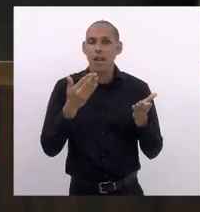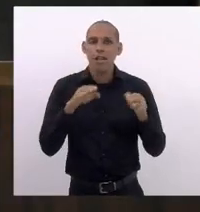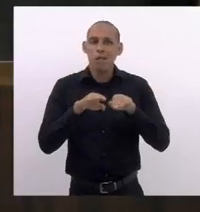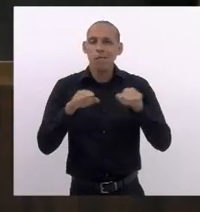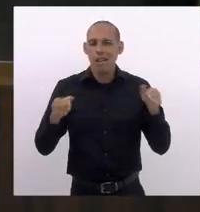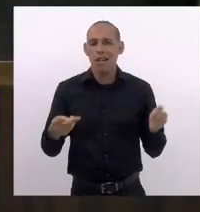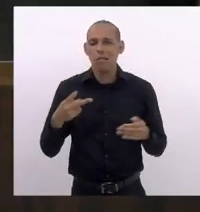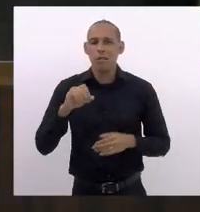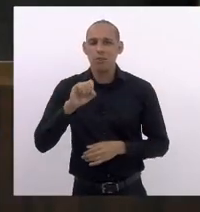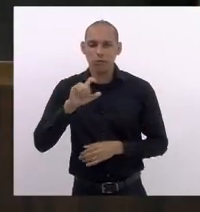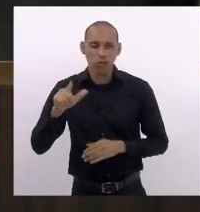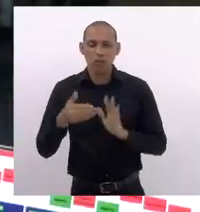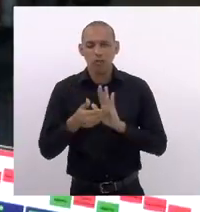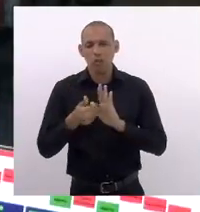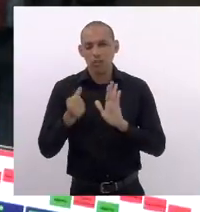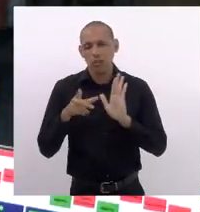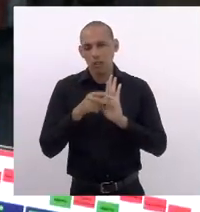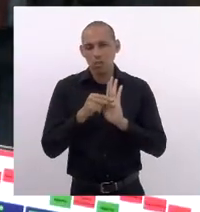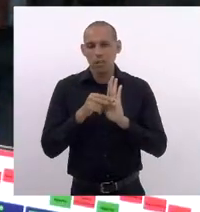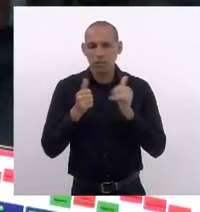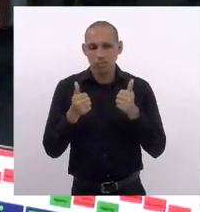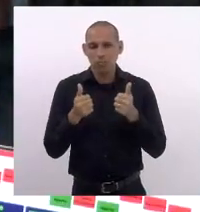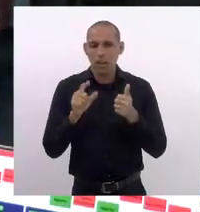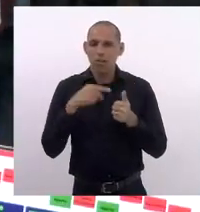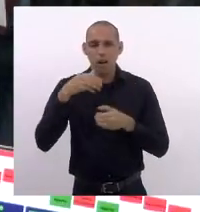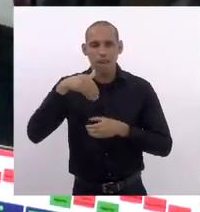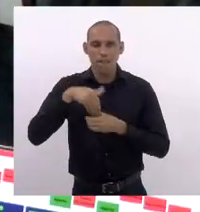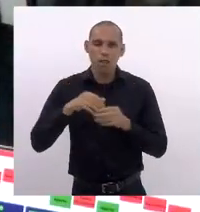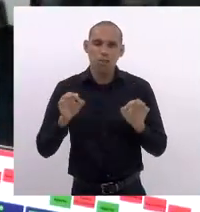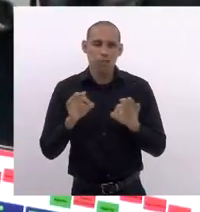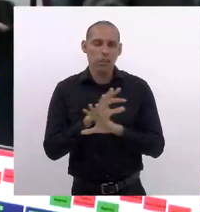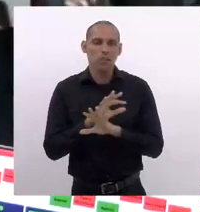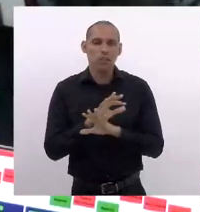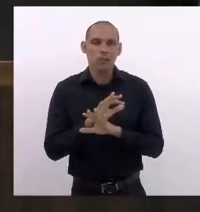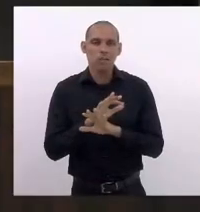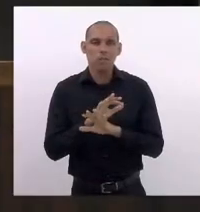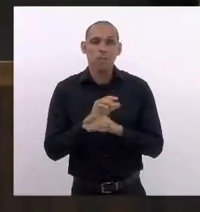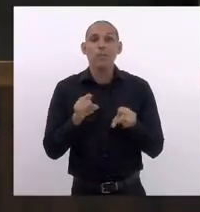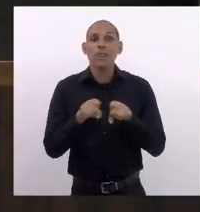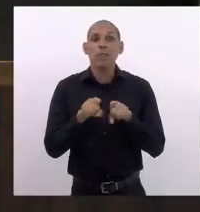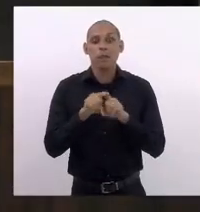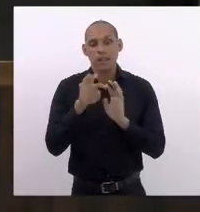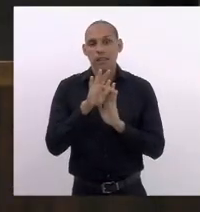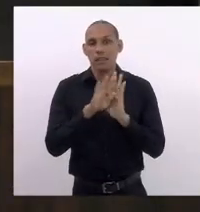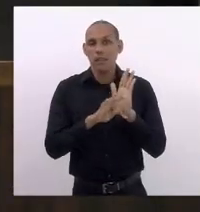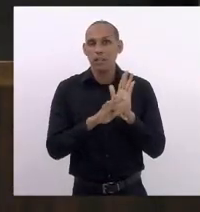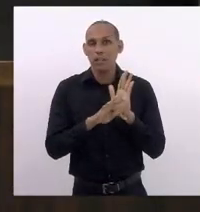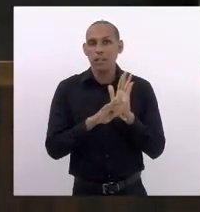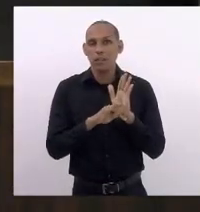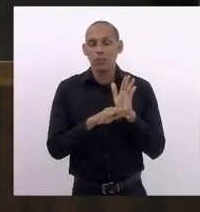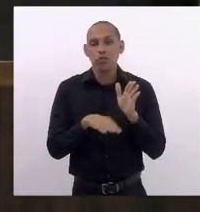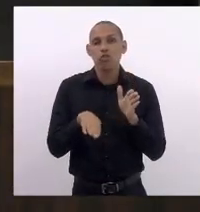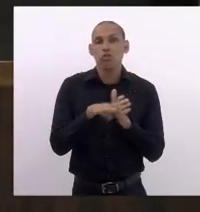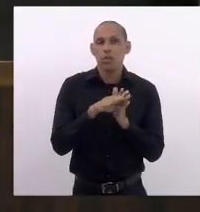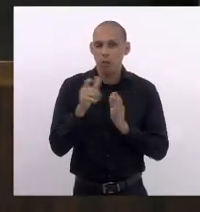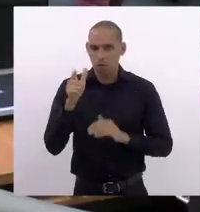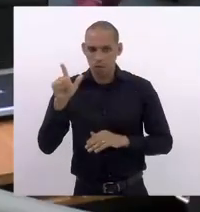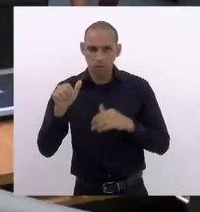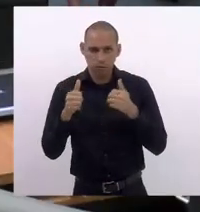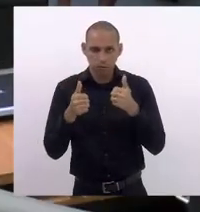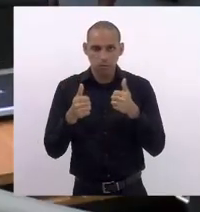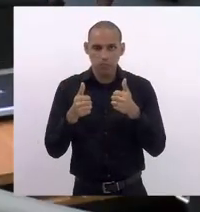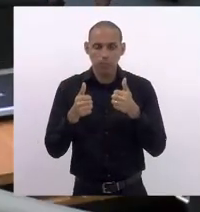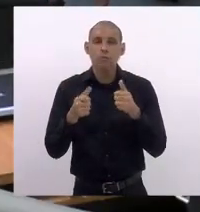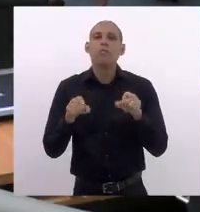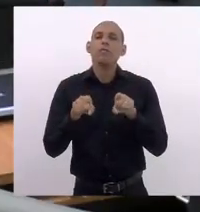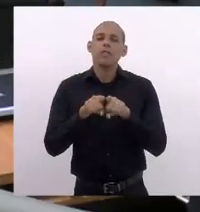pessoal retirar as emendas, pode ser? E a gente vota e termina. E em relação à questão do texto, a gente chega aqui no outro e tranquilo. Tá bom, Luiz? E